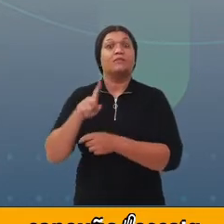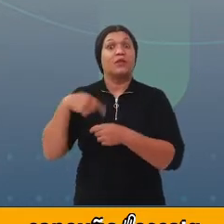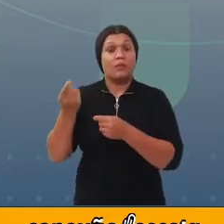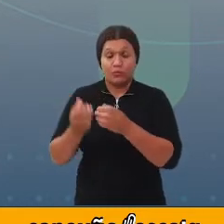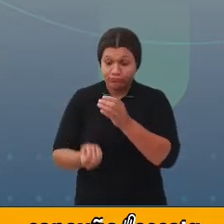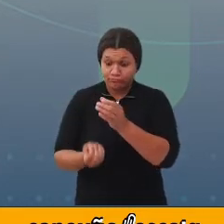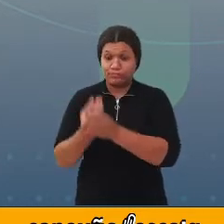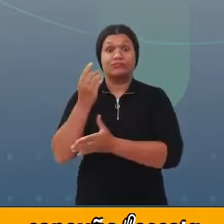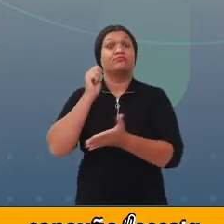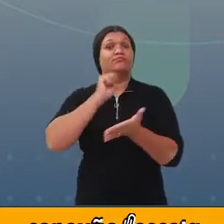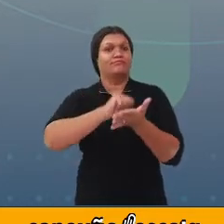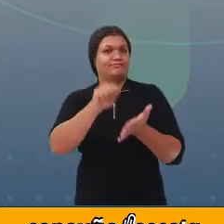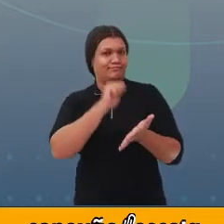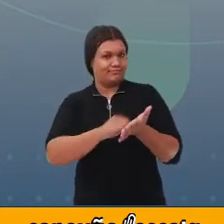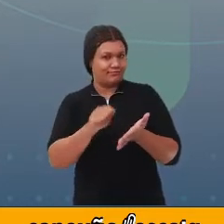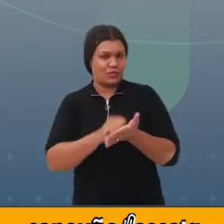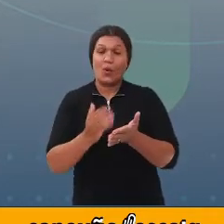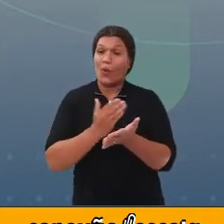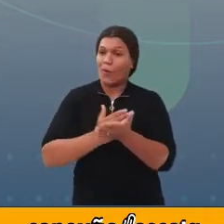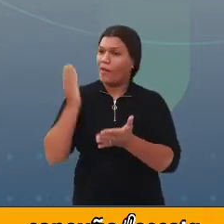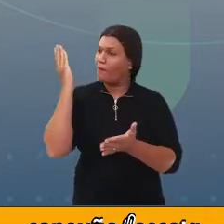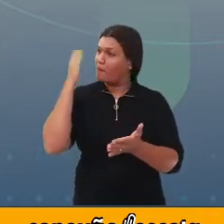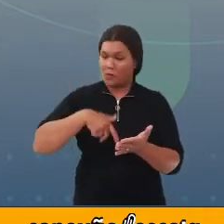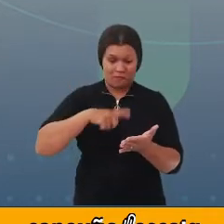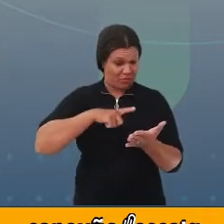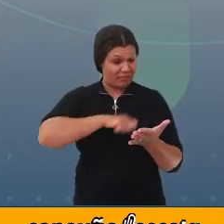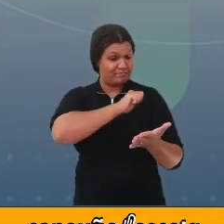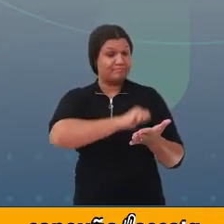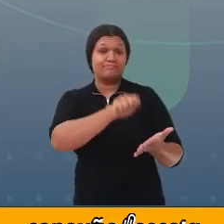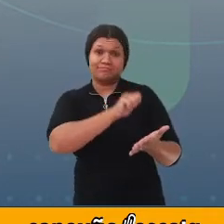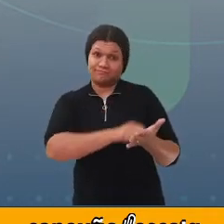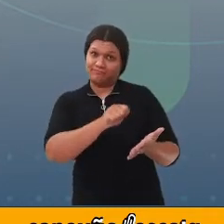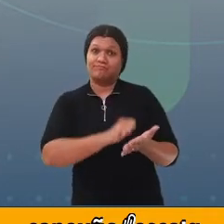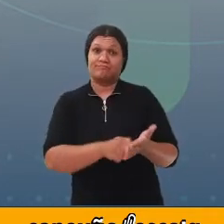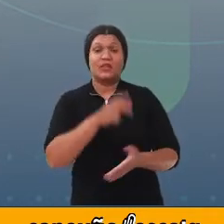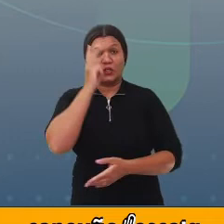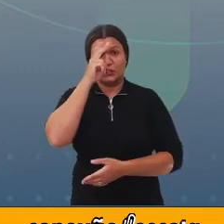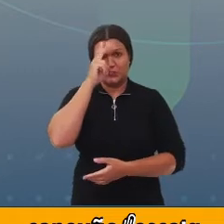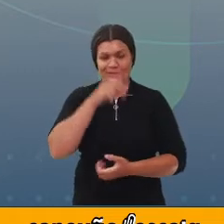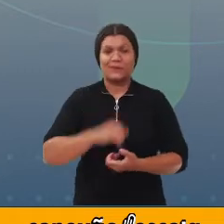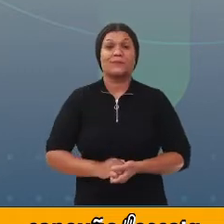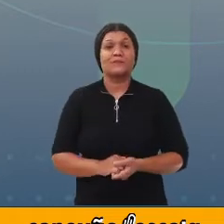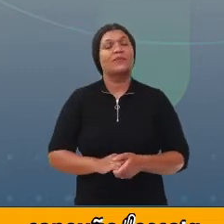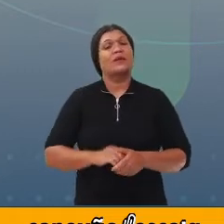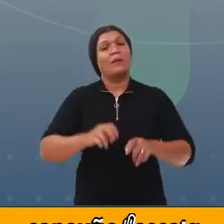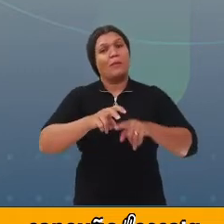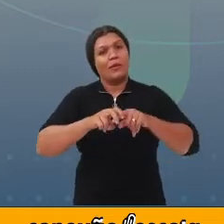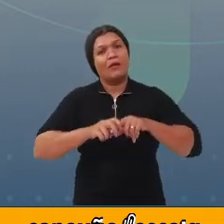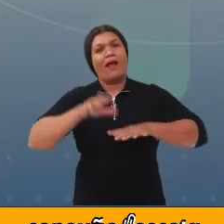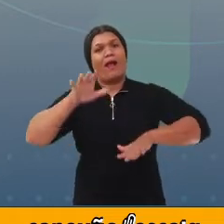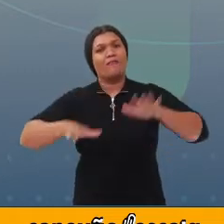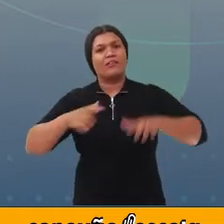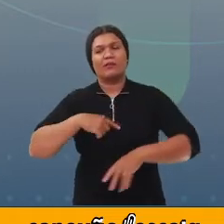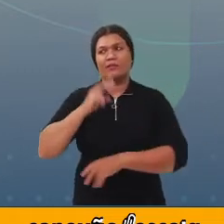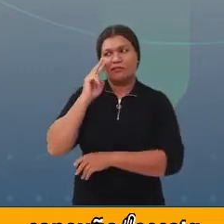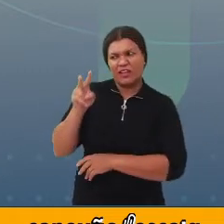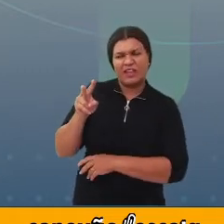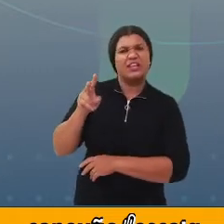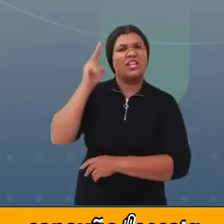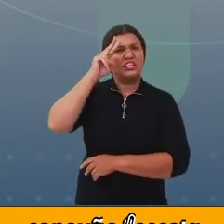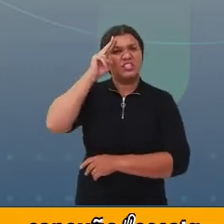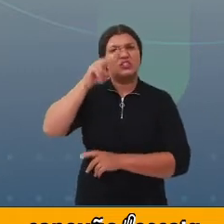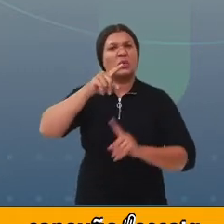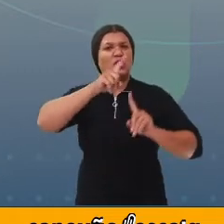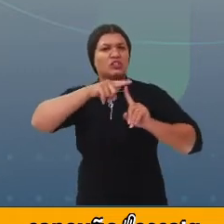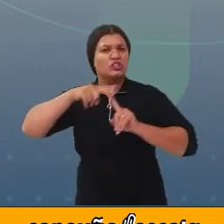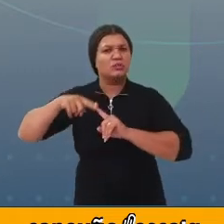escrita, eles passaram então a ser registrados. Por isso que muitas vezes nós ouvimos versões diferentes para